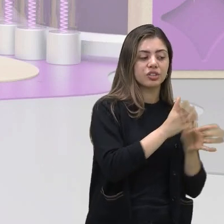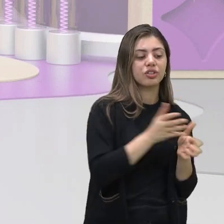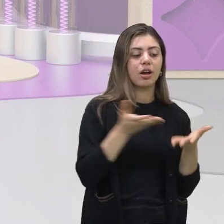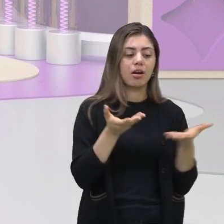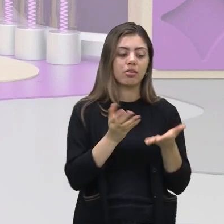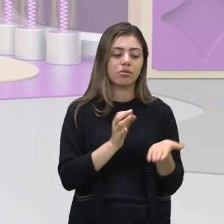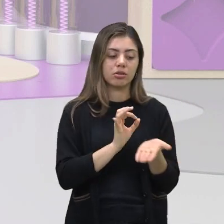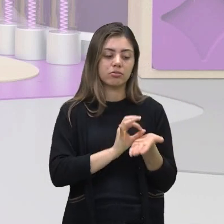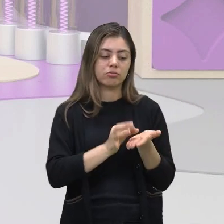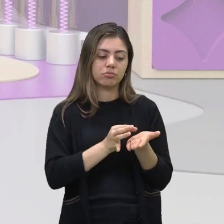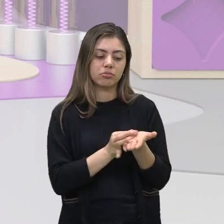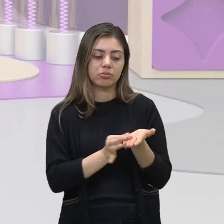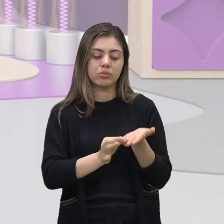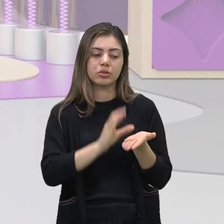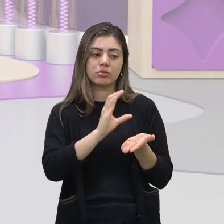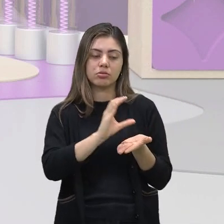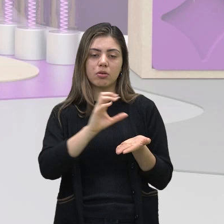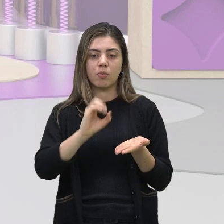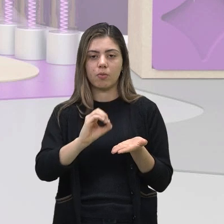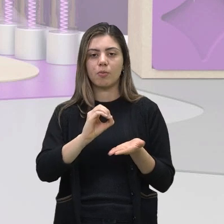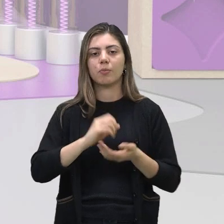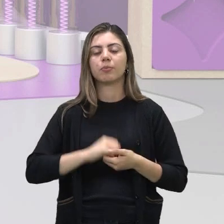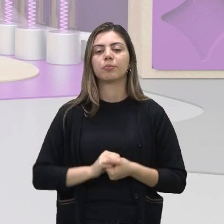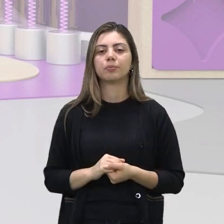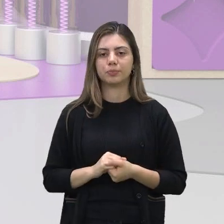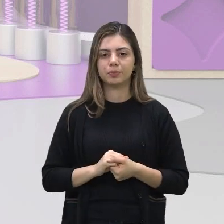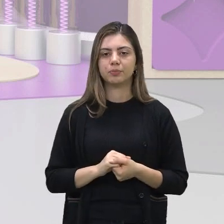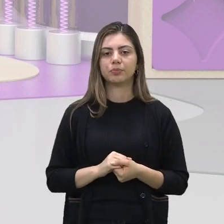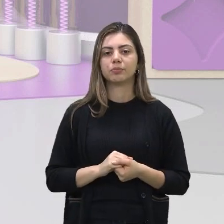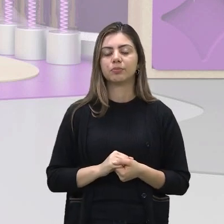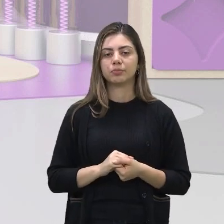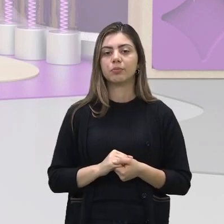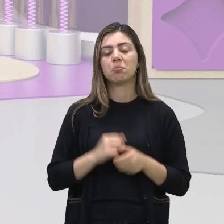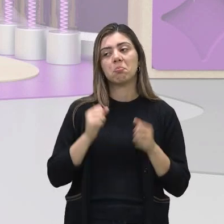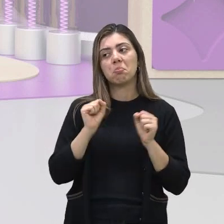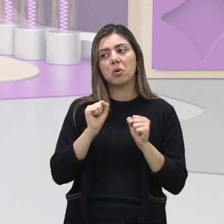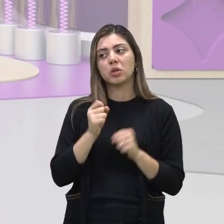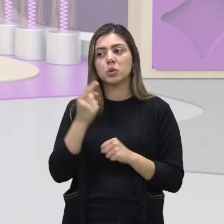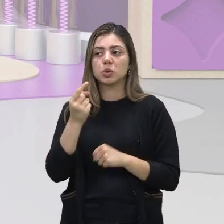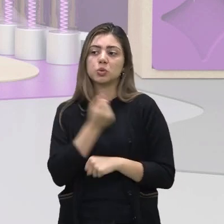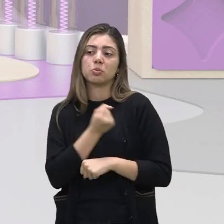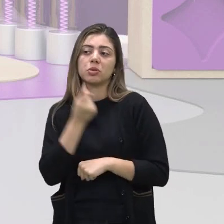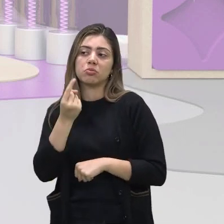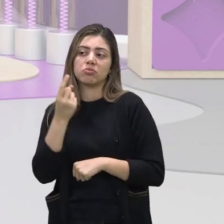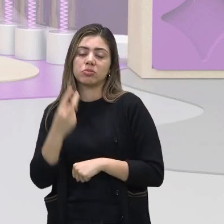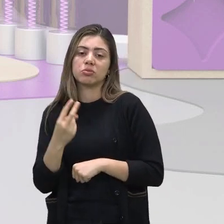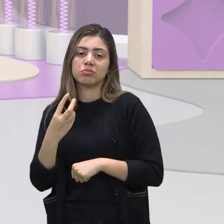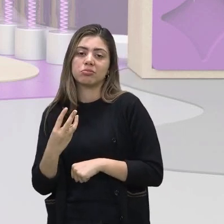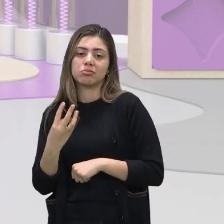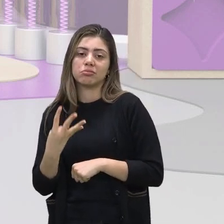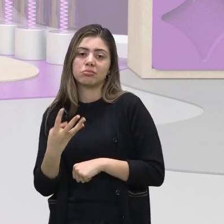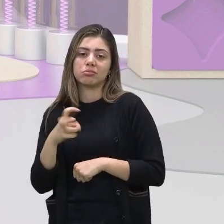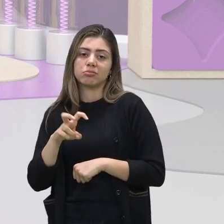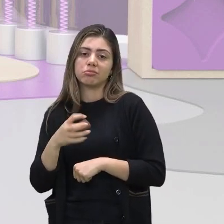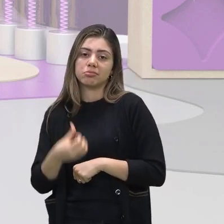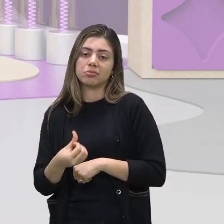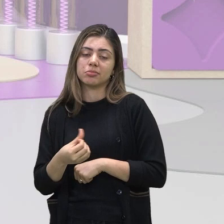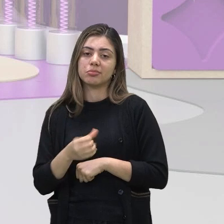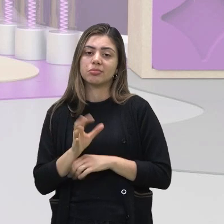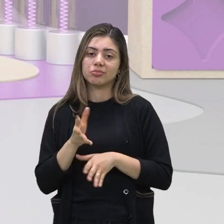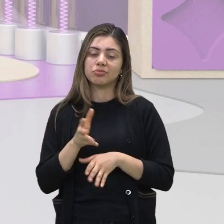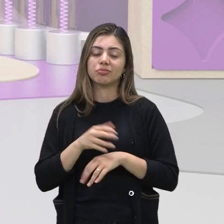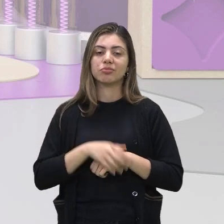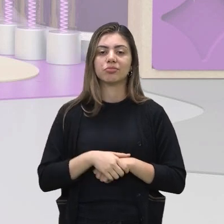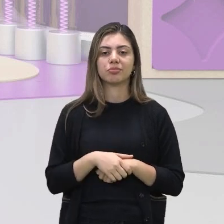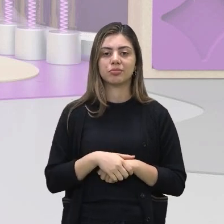as possibilidades quando sai cara. O que acontece com o dado? Pode sair 1, 2, 3, 4, 5, 6. E está aqui, já